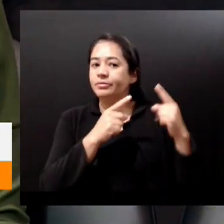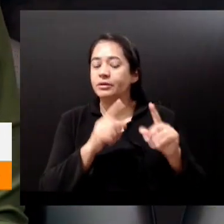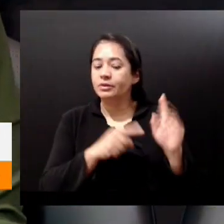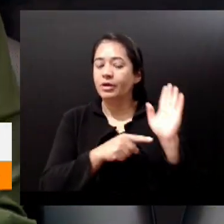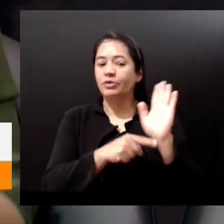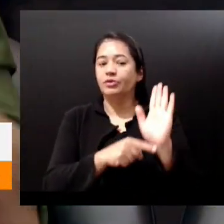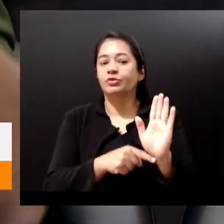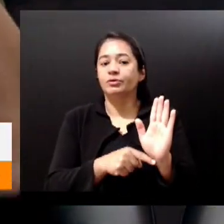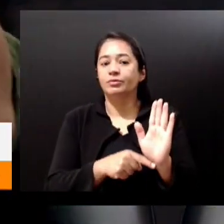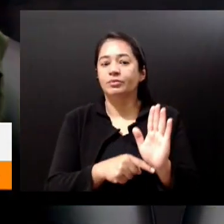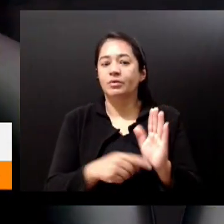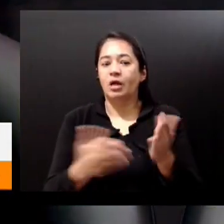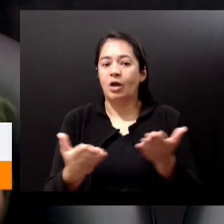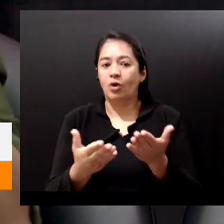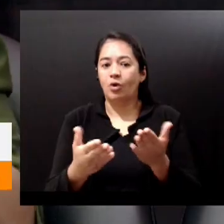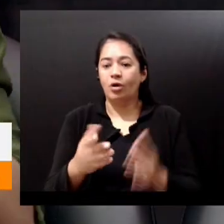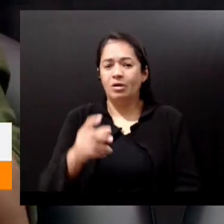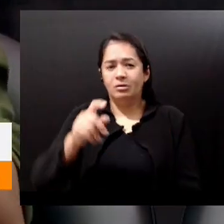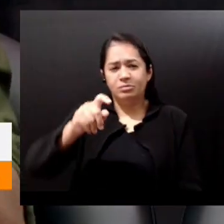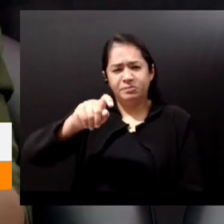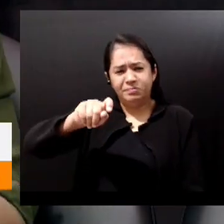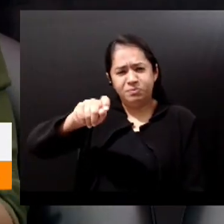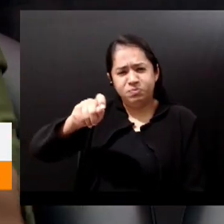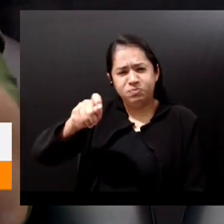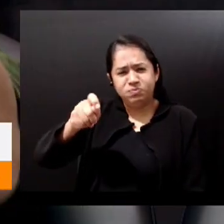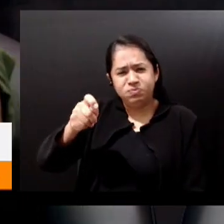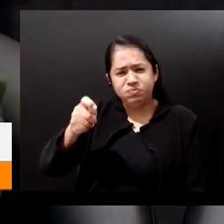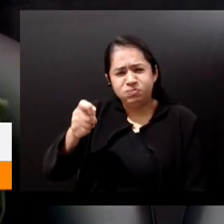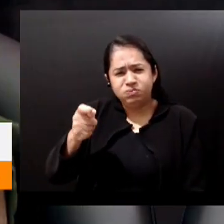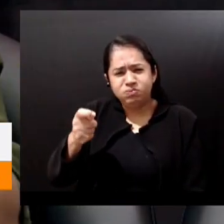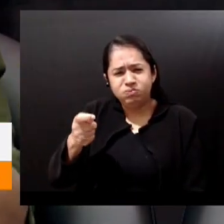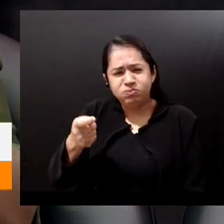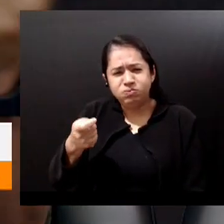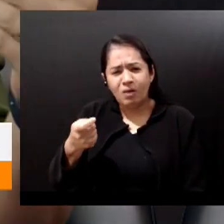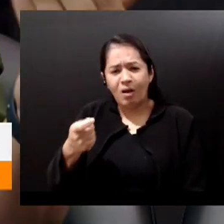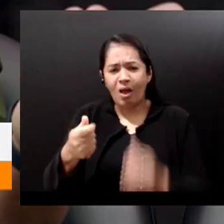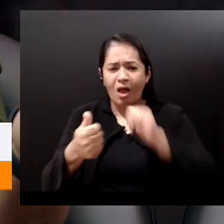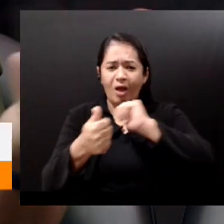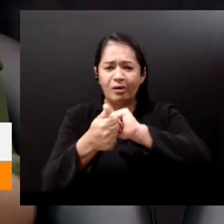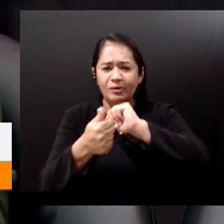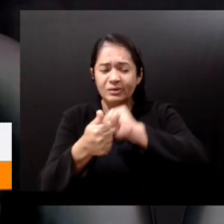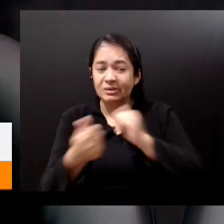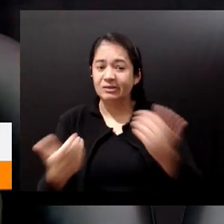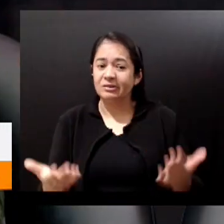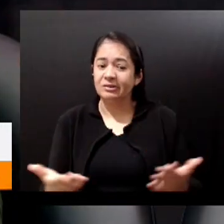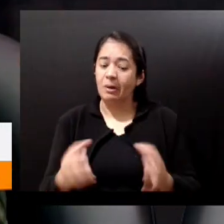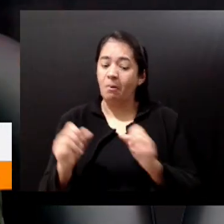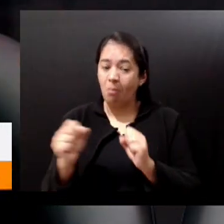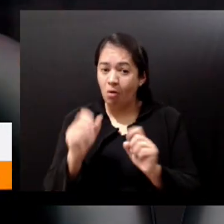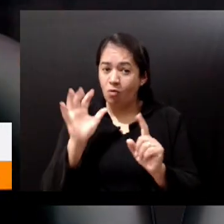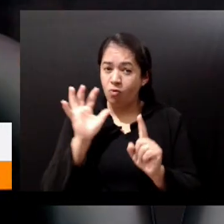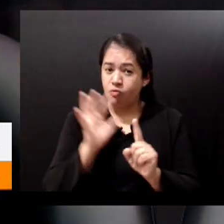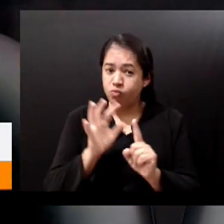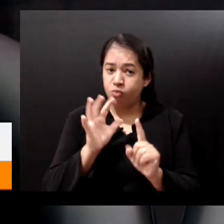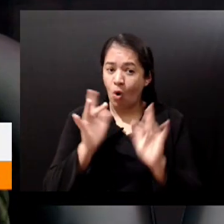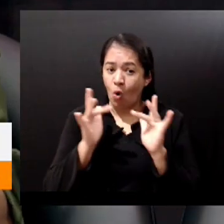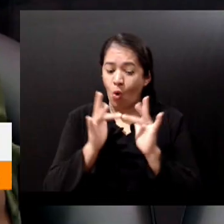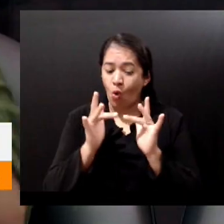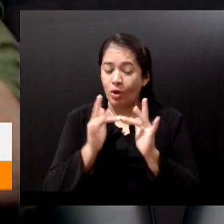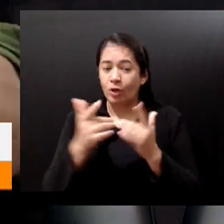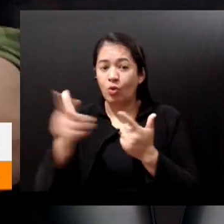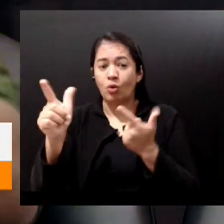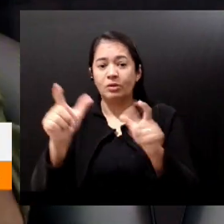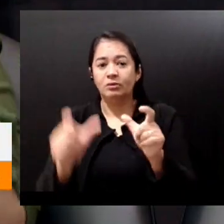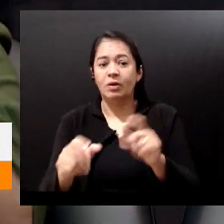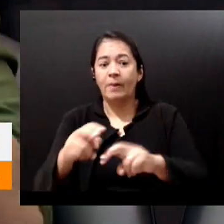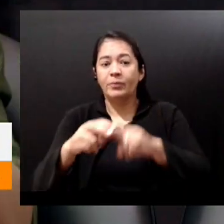o volume, a qualidade sonora do alto-falante, isso pode influenciar, inclusive, no contato com o outro. Por isso que a gente tem raiva do celular